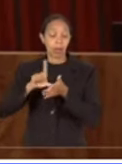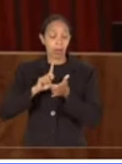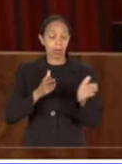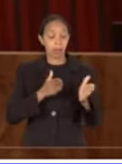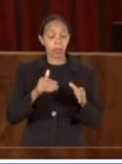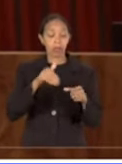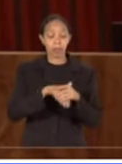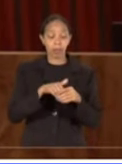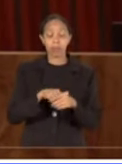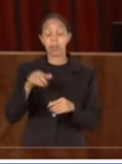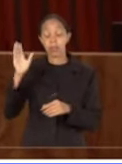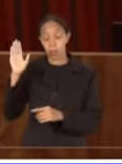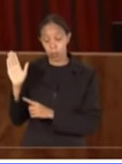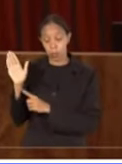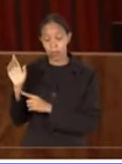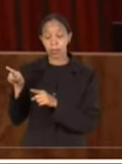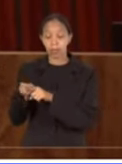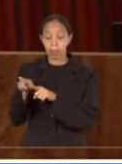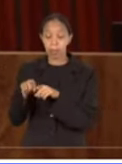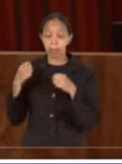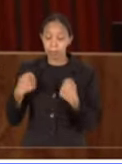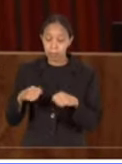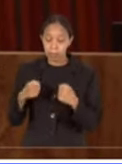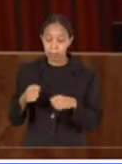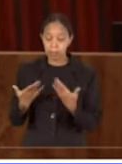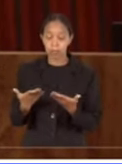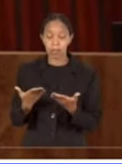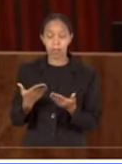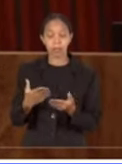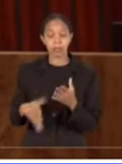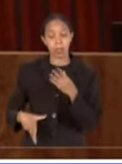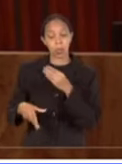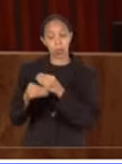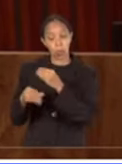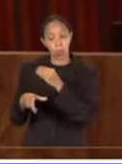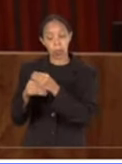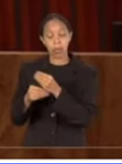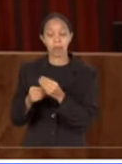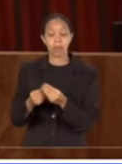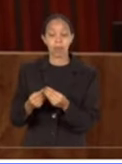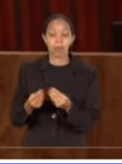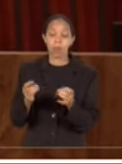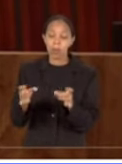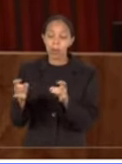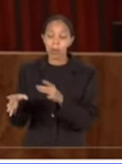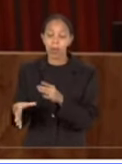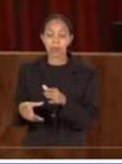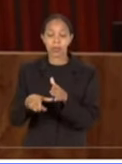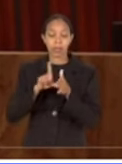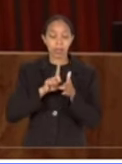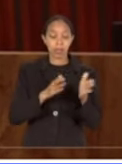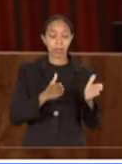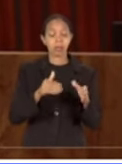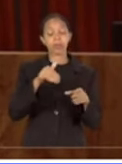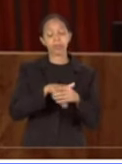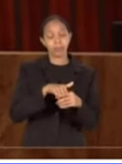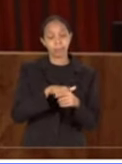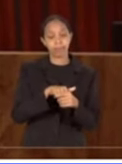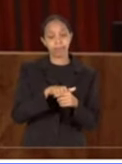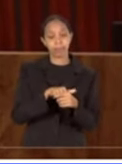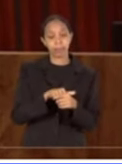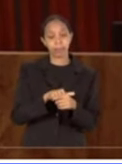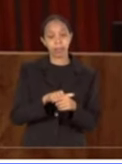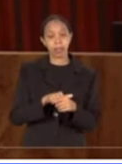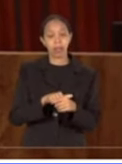do candidato e também deveriam ser computados como gastos de pré-campanha. Em relação